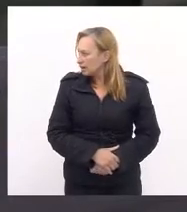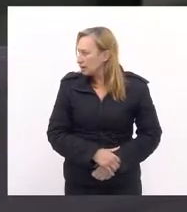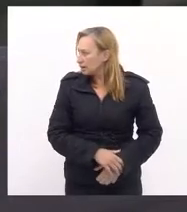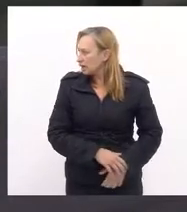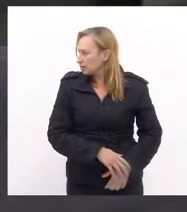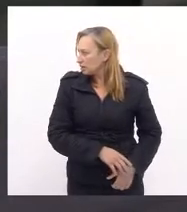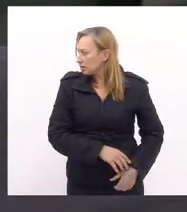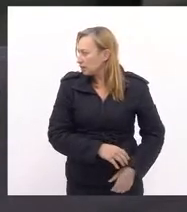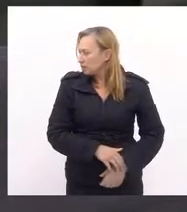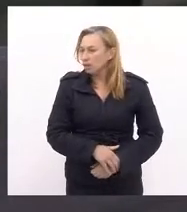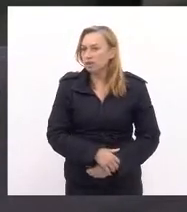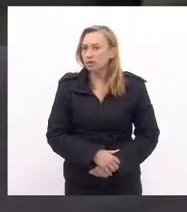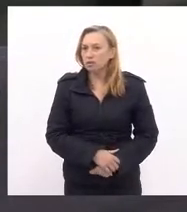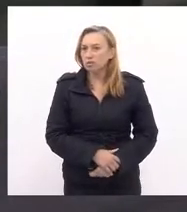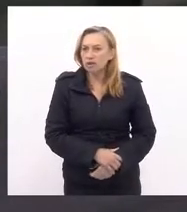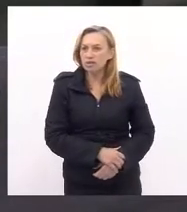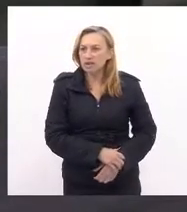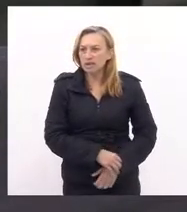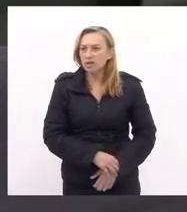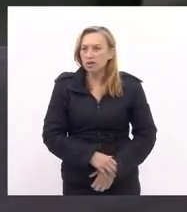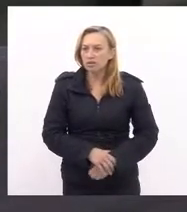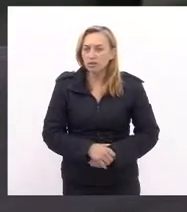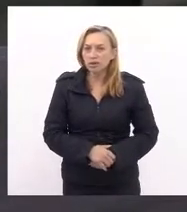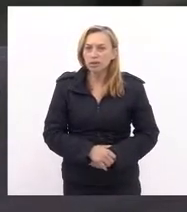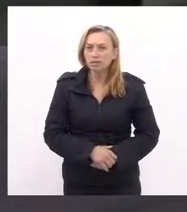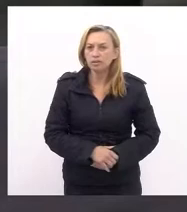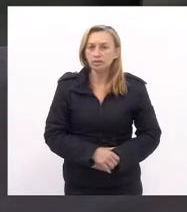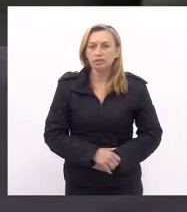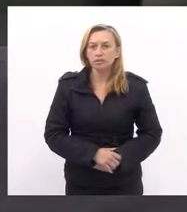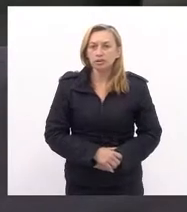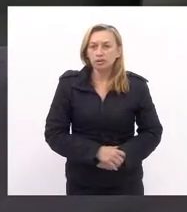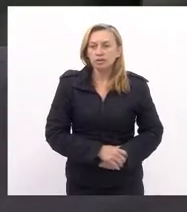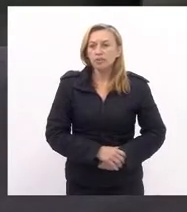aqui, pessoas que merecem estar